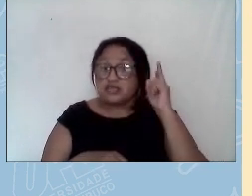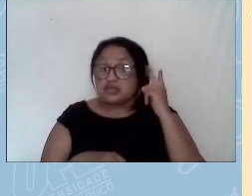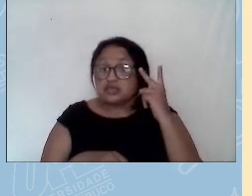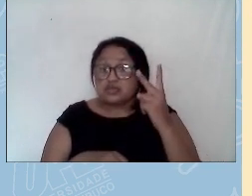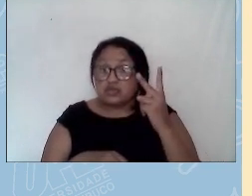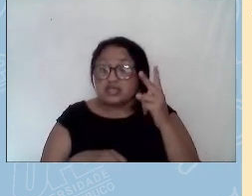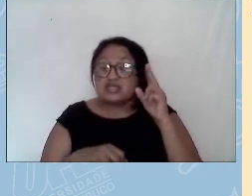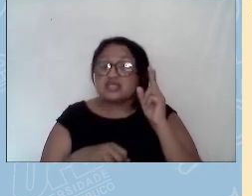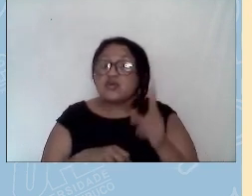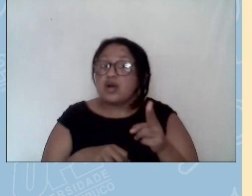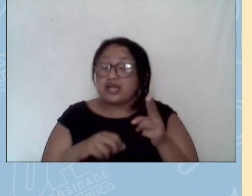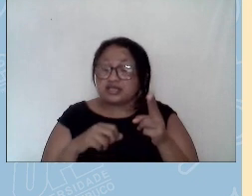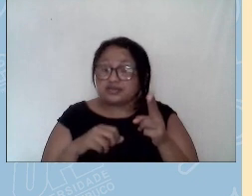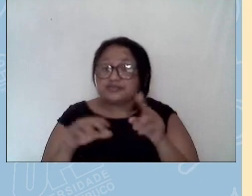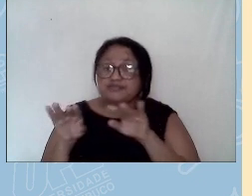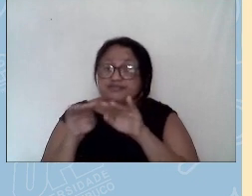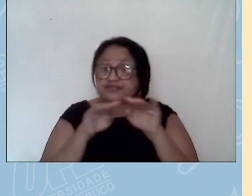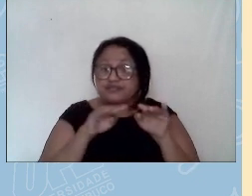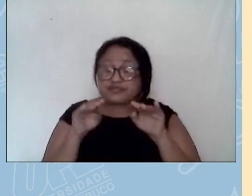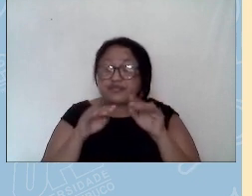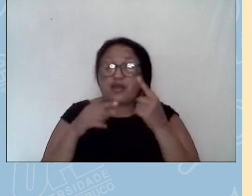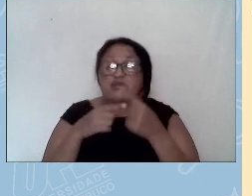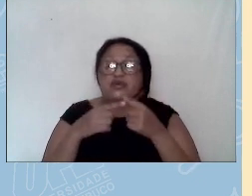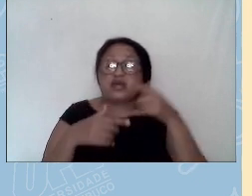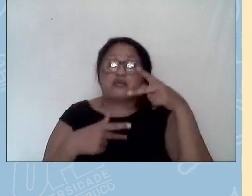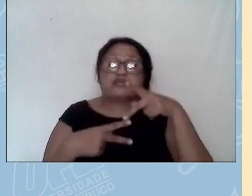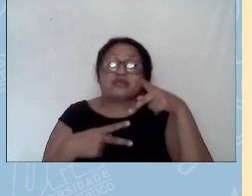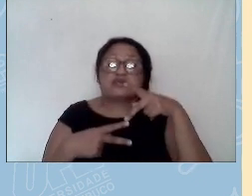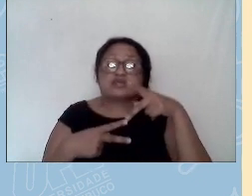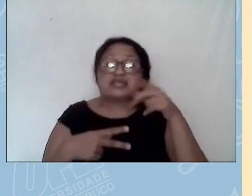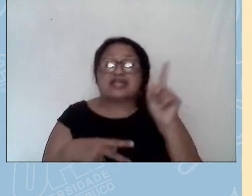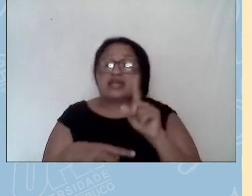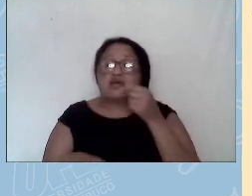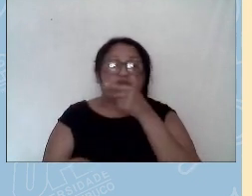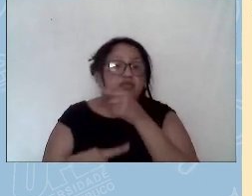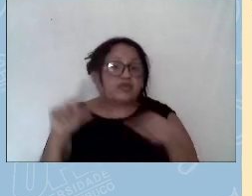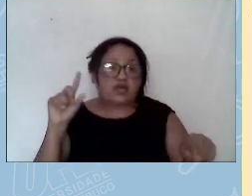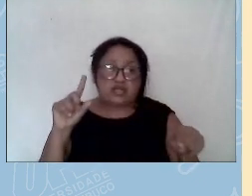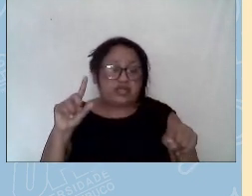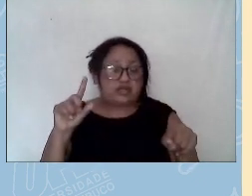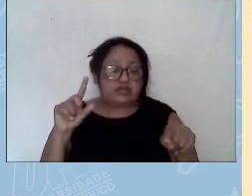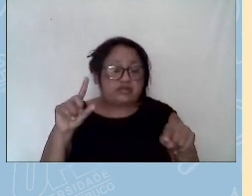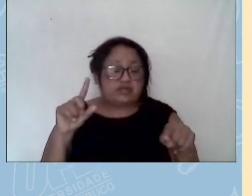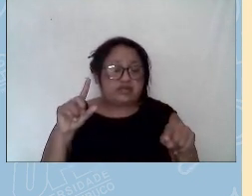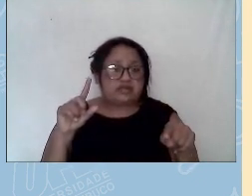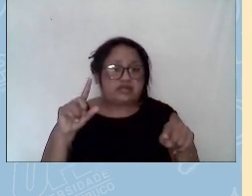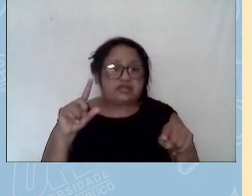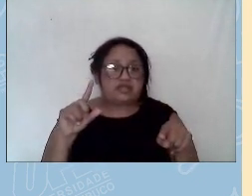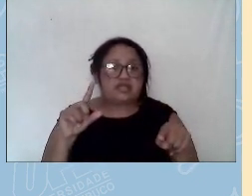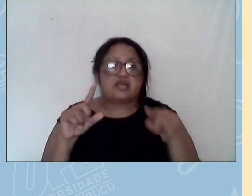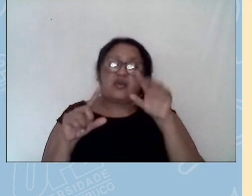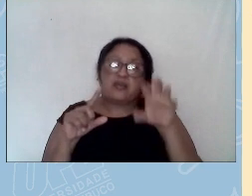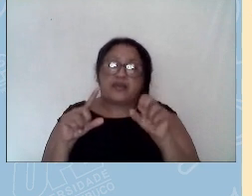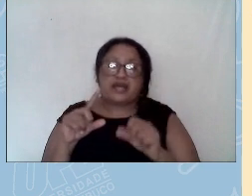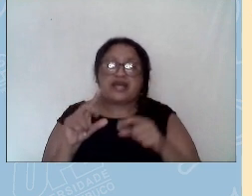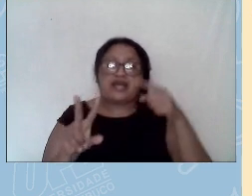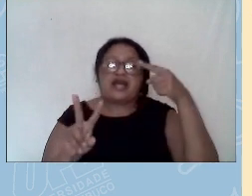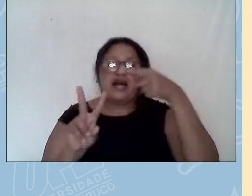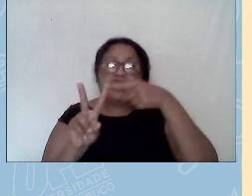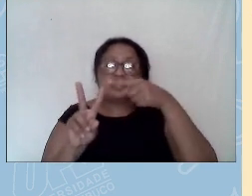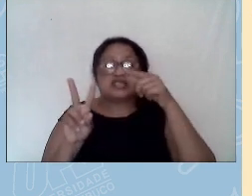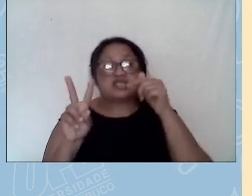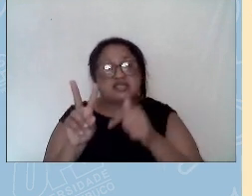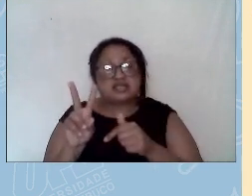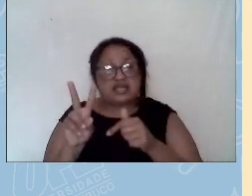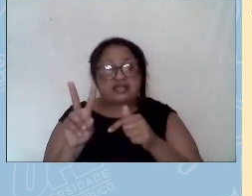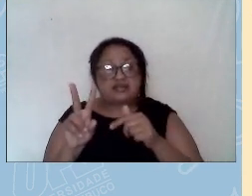iguais porque a proposição não proibia esse tipo de ação então eu peguei raiz de 7 multiplicado por raiz de